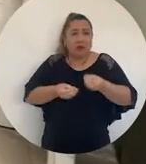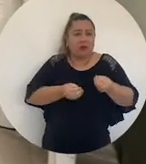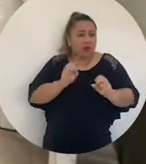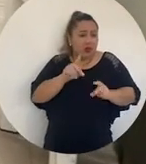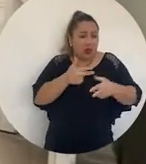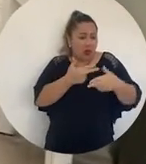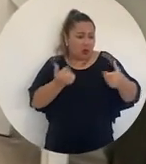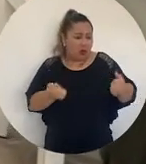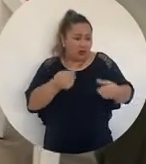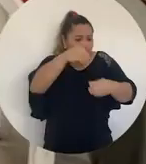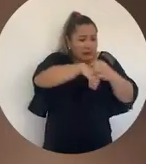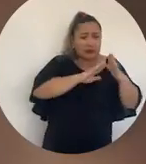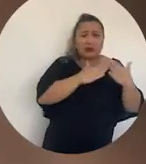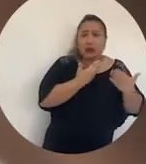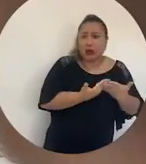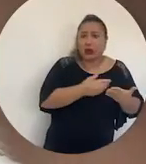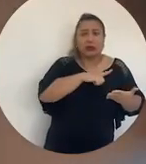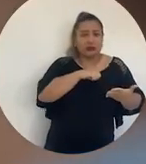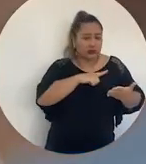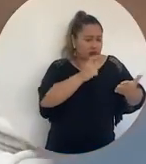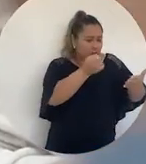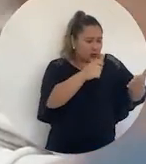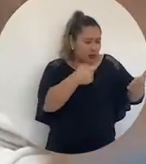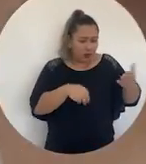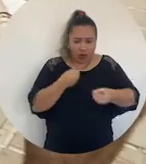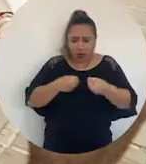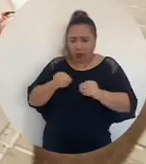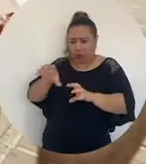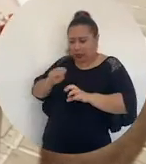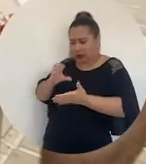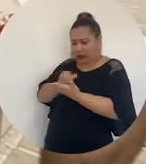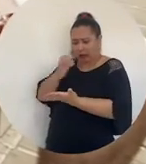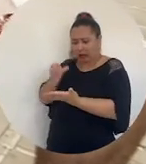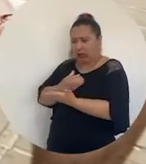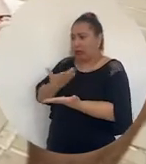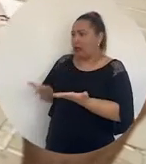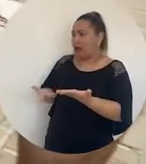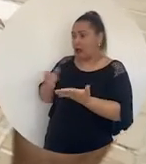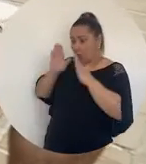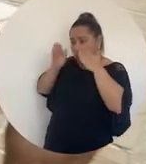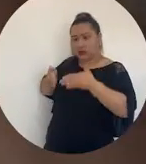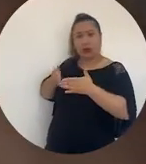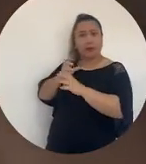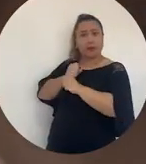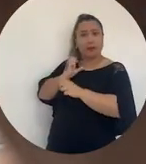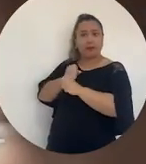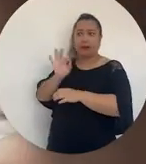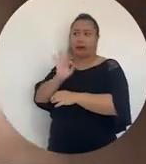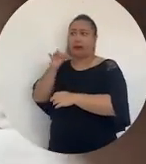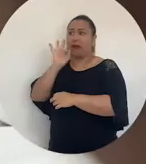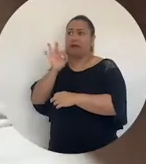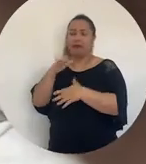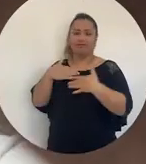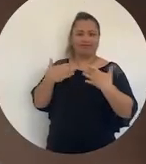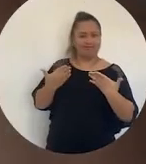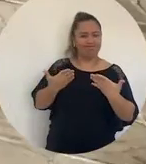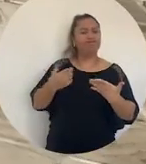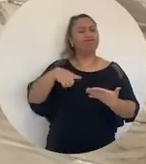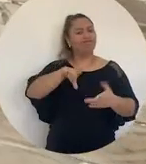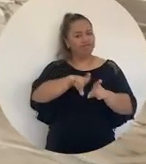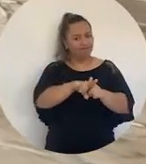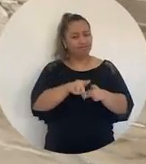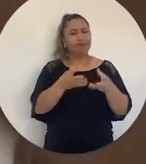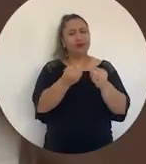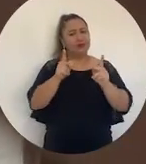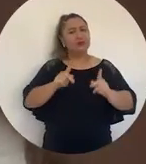que fazia era dentro da escola. Tu não consegue parar, pegar teu caderno, se concentrar naquela conta de matemática, porque tu não tomou café, tu não almoçou.